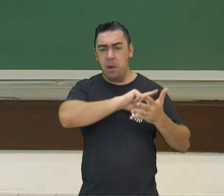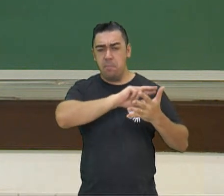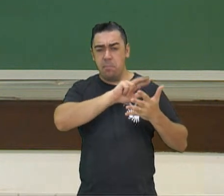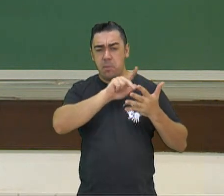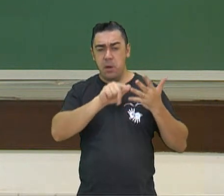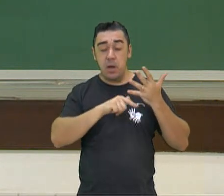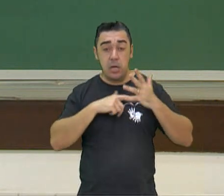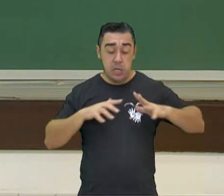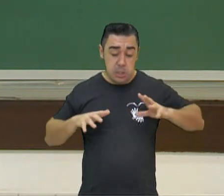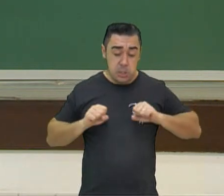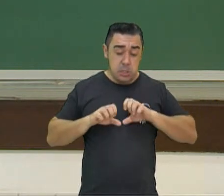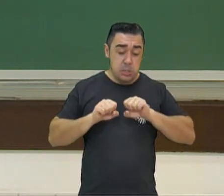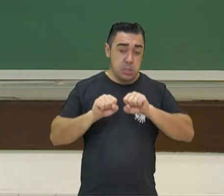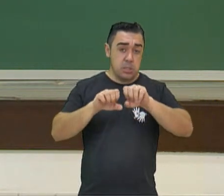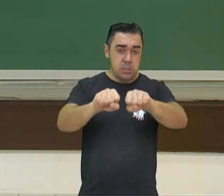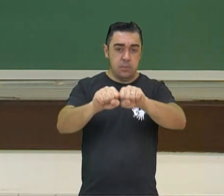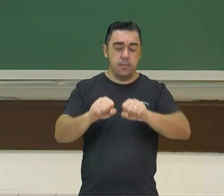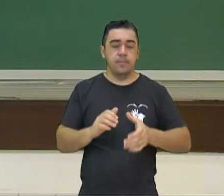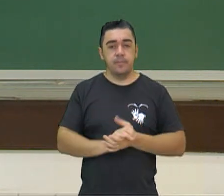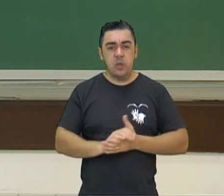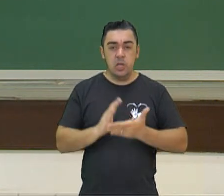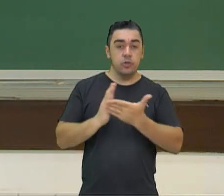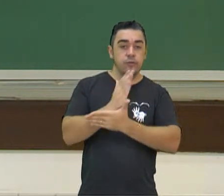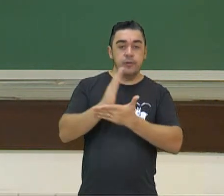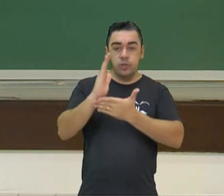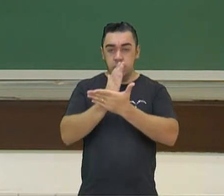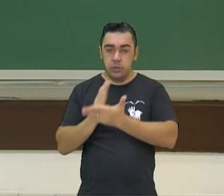daí redividiram a África, colocando